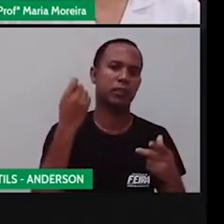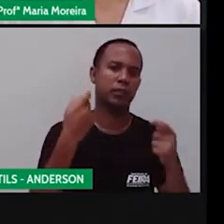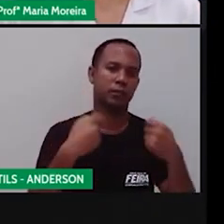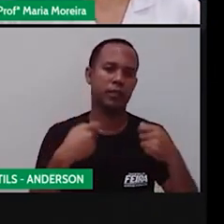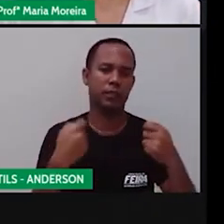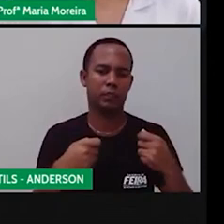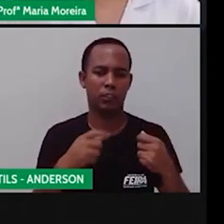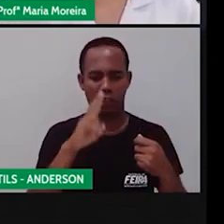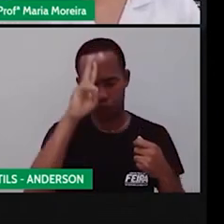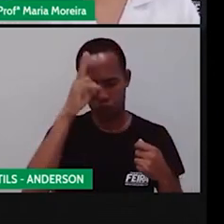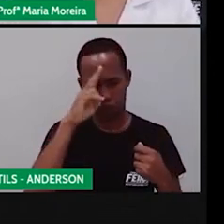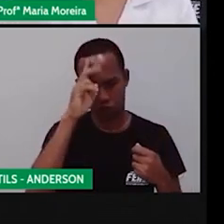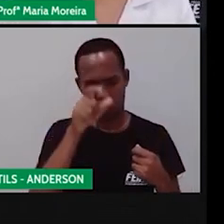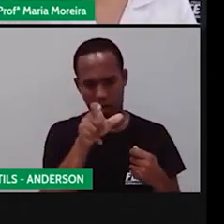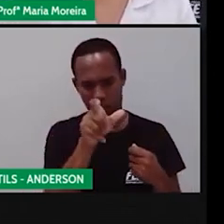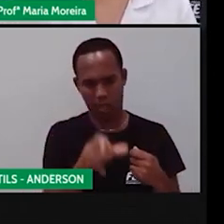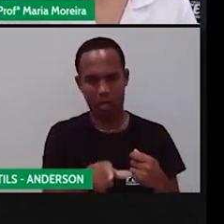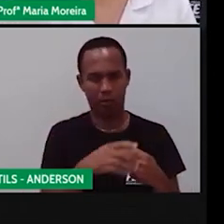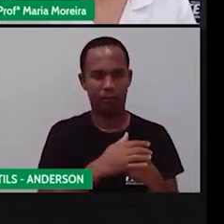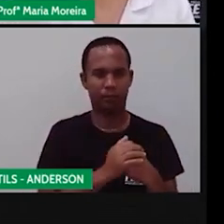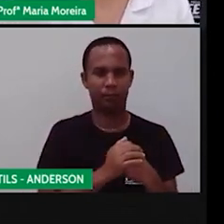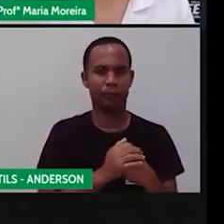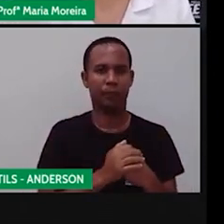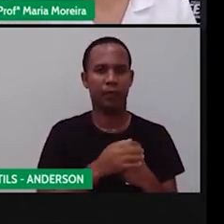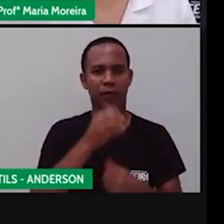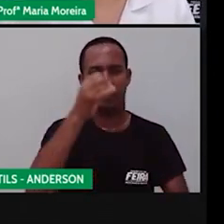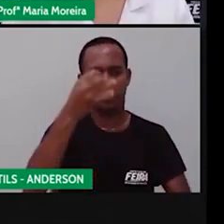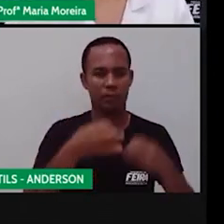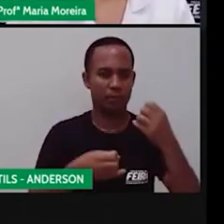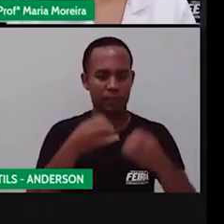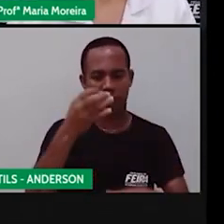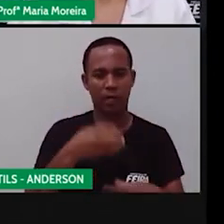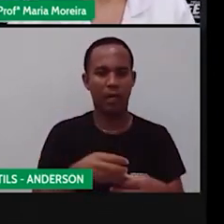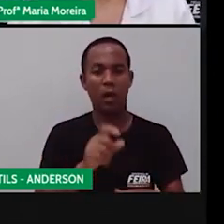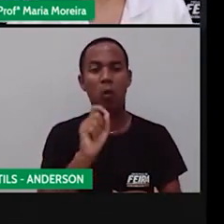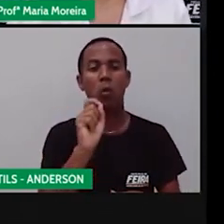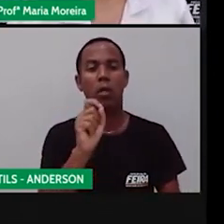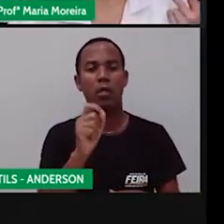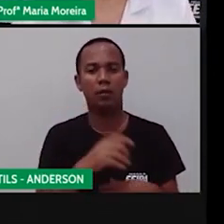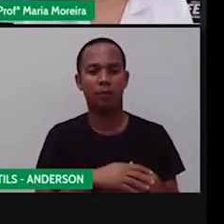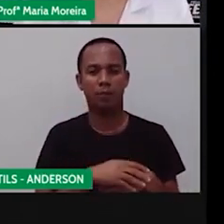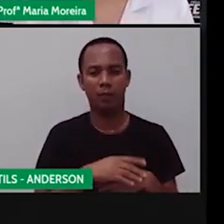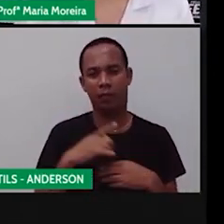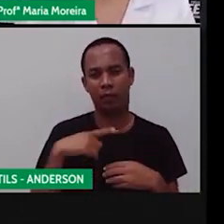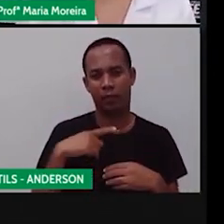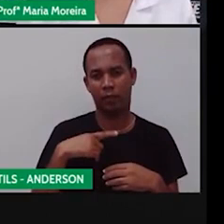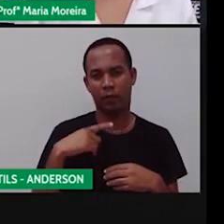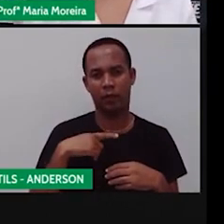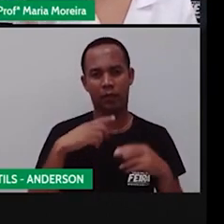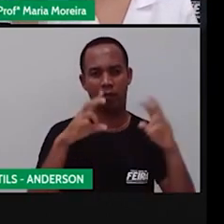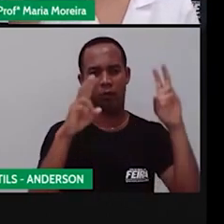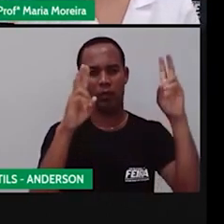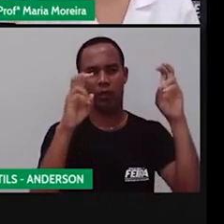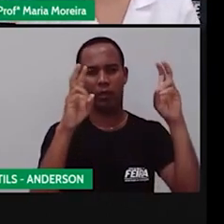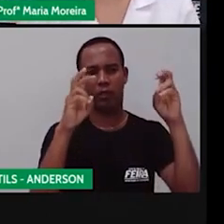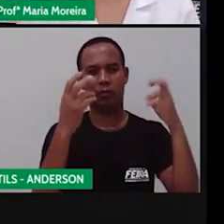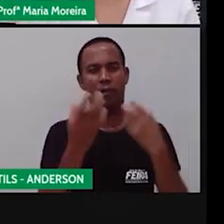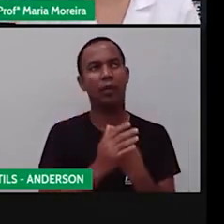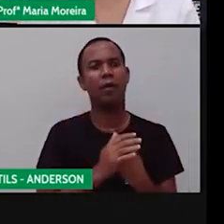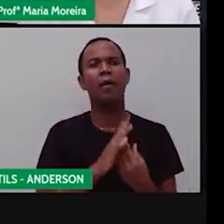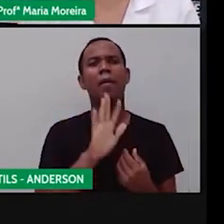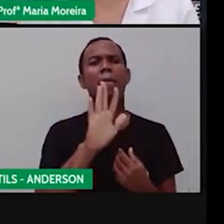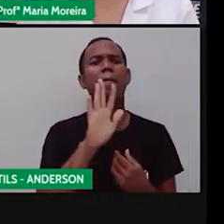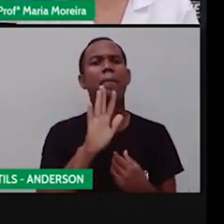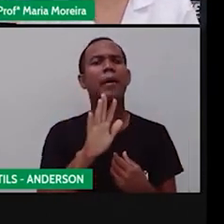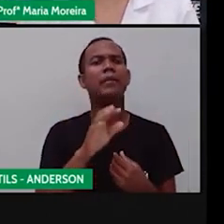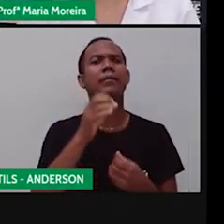Na minha história. A história irá falar sobre o quê? Né? Eu já tenho o título. Aí depois eu tenho que pensar, sim, mas ela